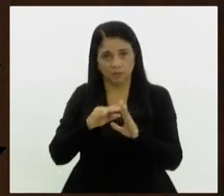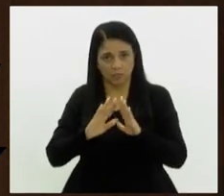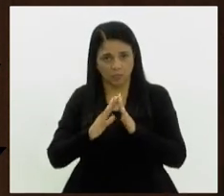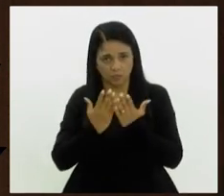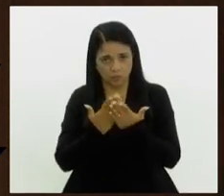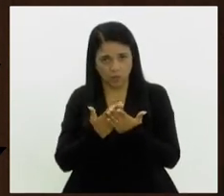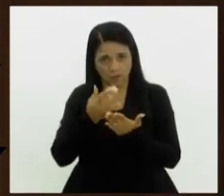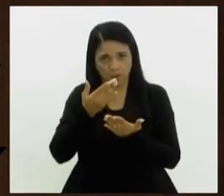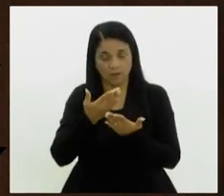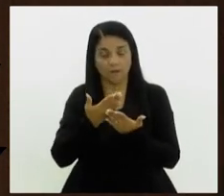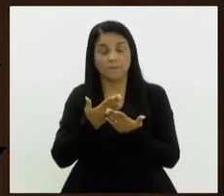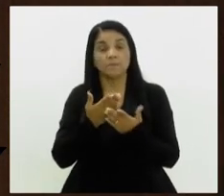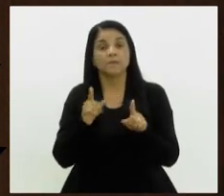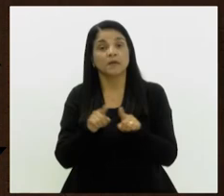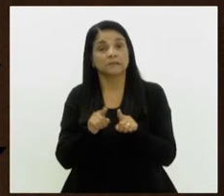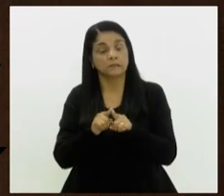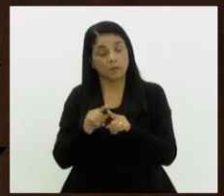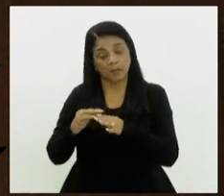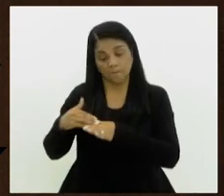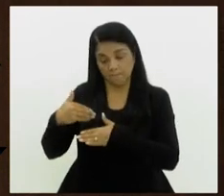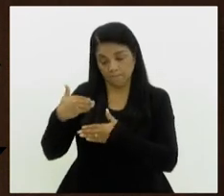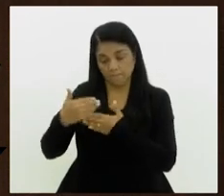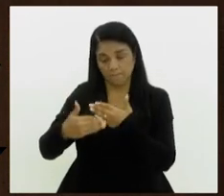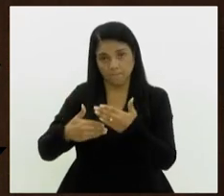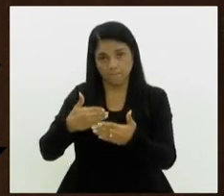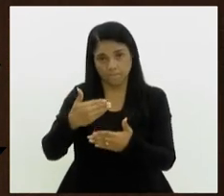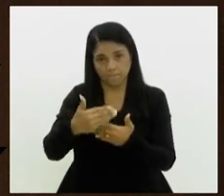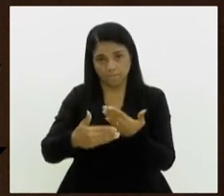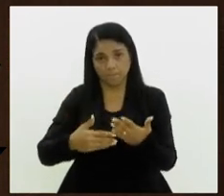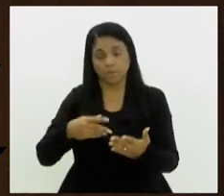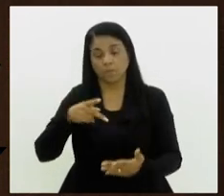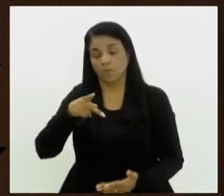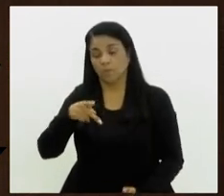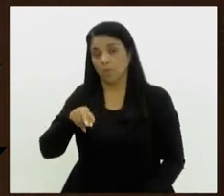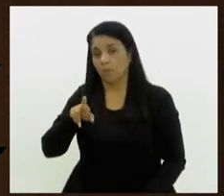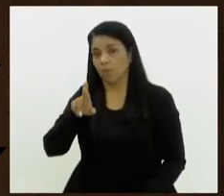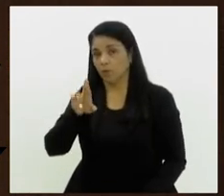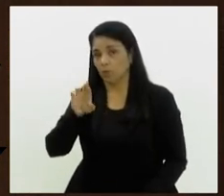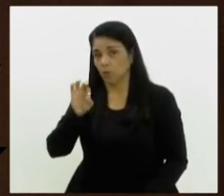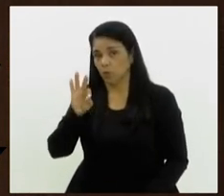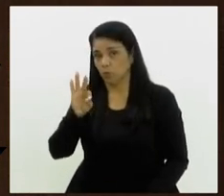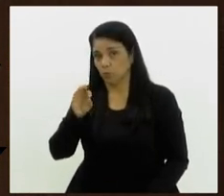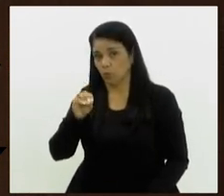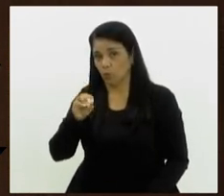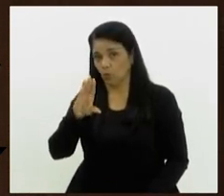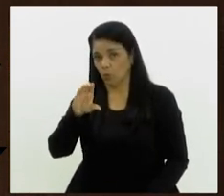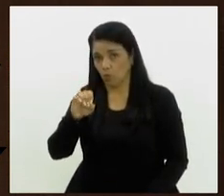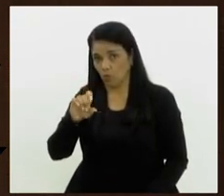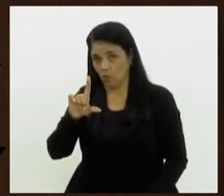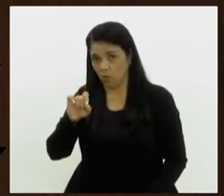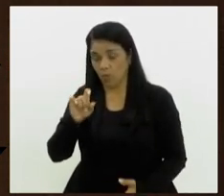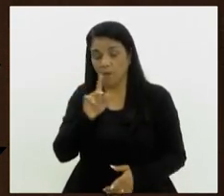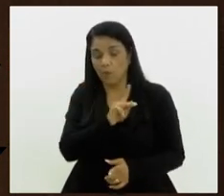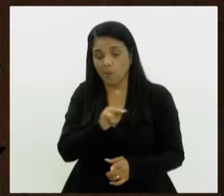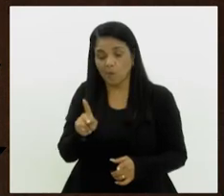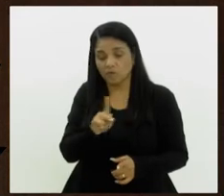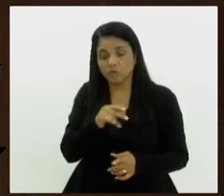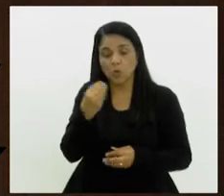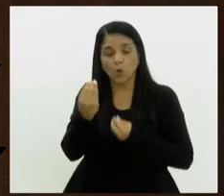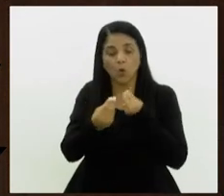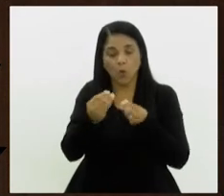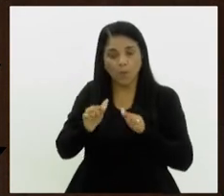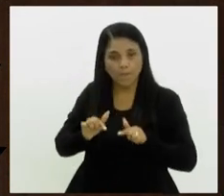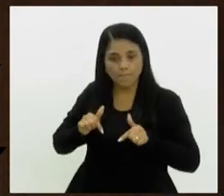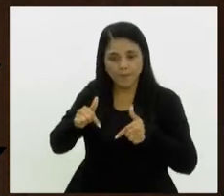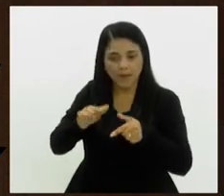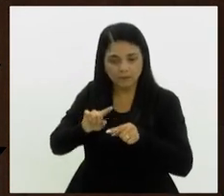mas procedimentos, daí o nome protocolo, para que os professores saibam lidar com esse